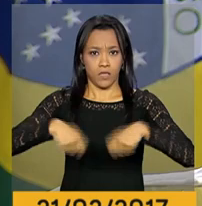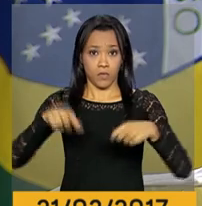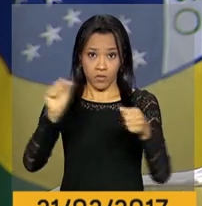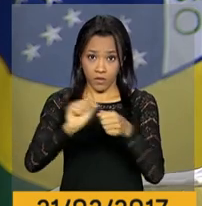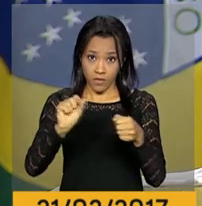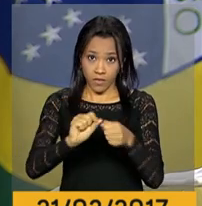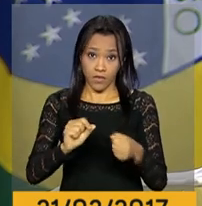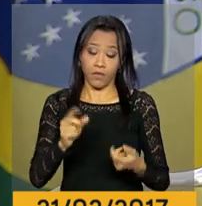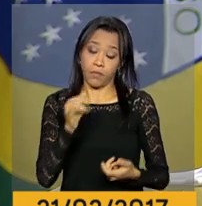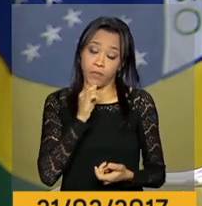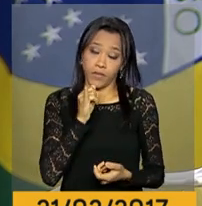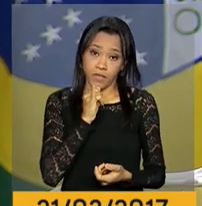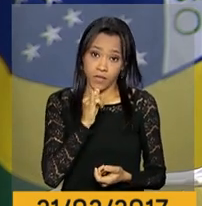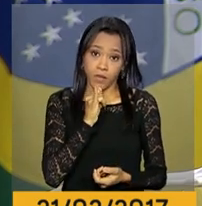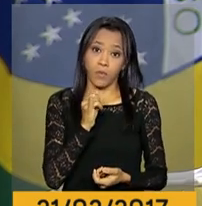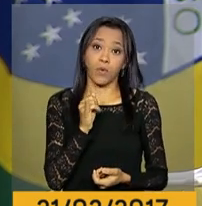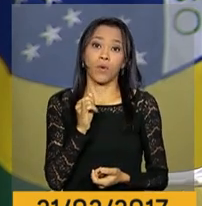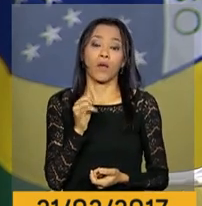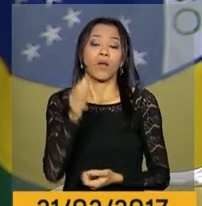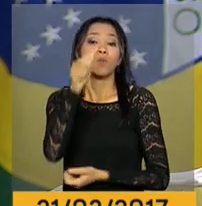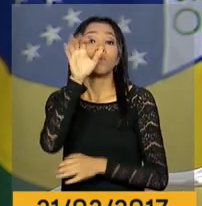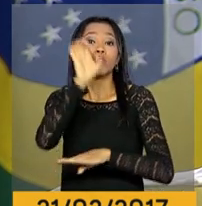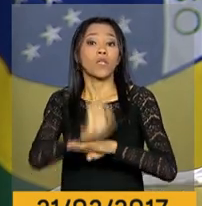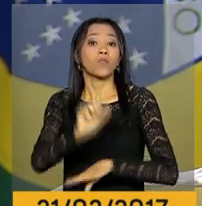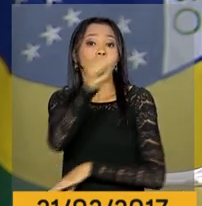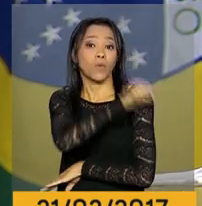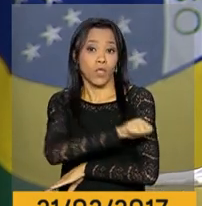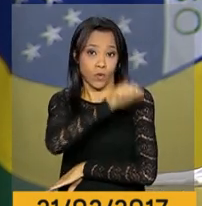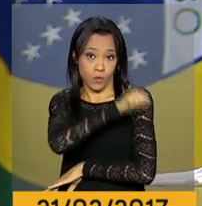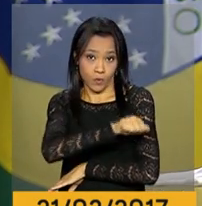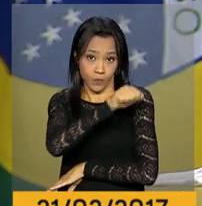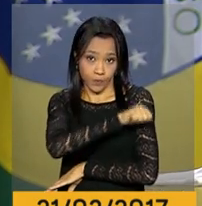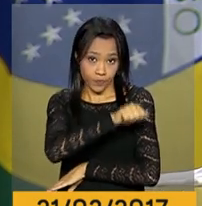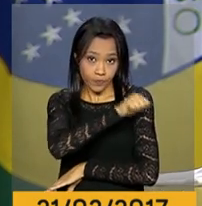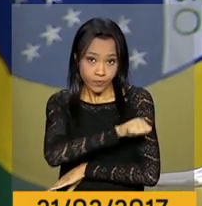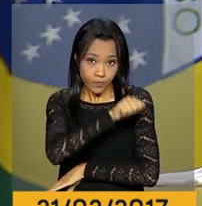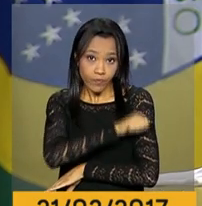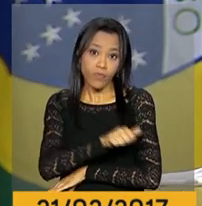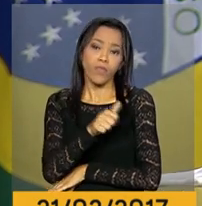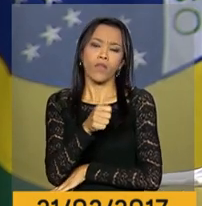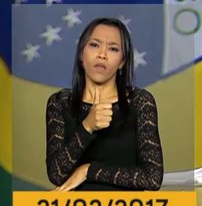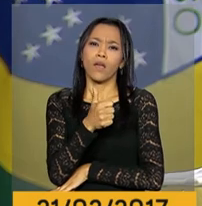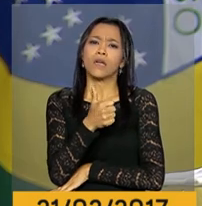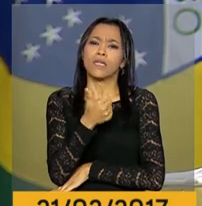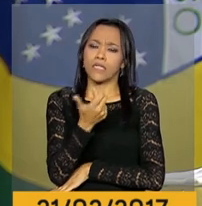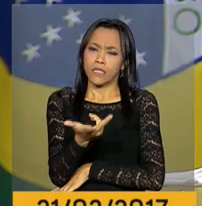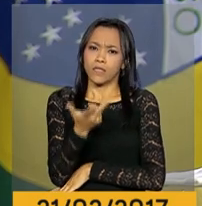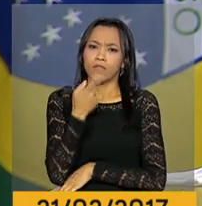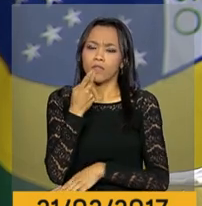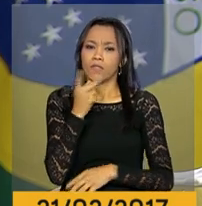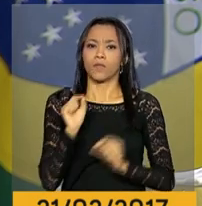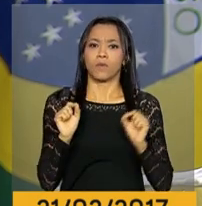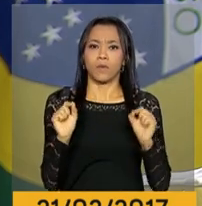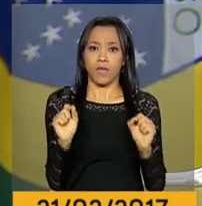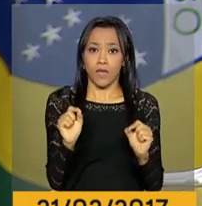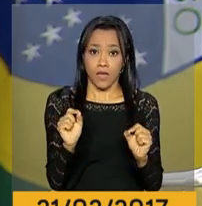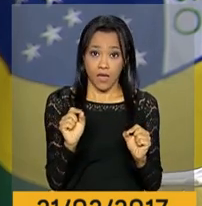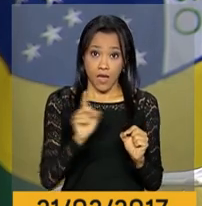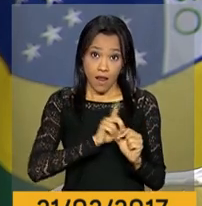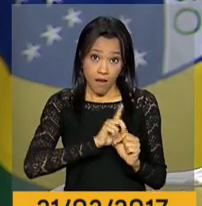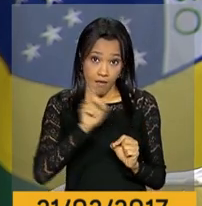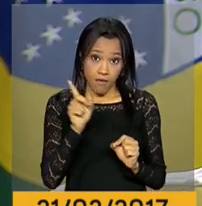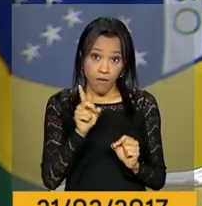vou dar a ideia aqui na questão do Rio de Janeiro não é e e muito a propósito aqui eu digo o seguinte muito a